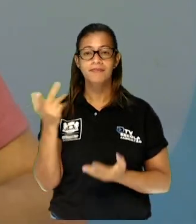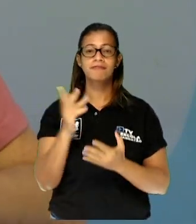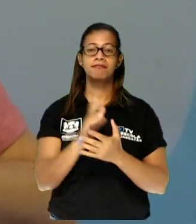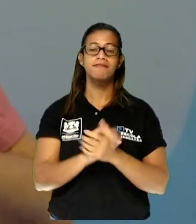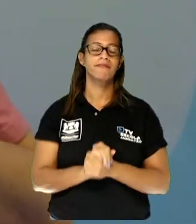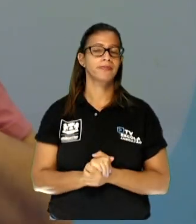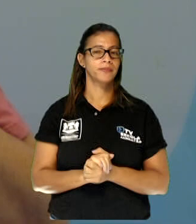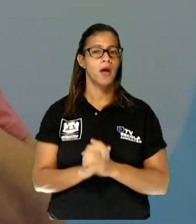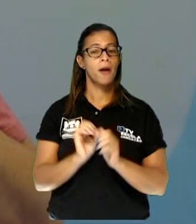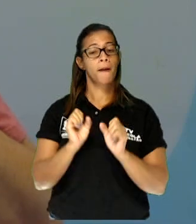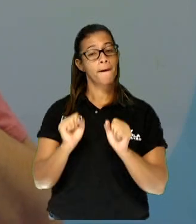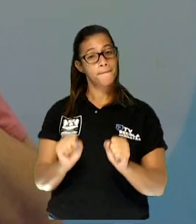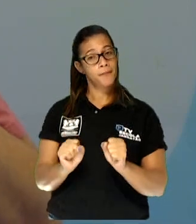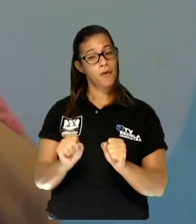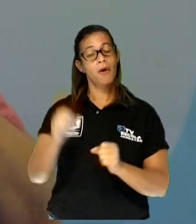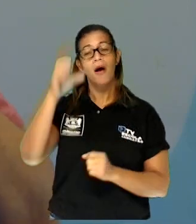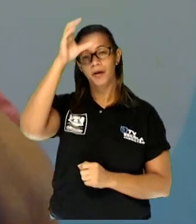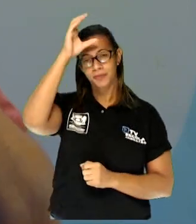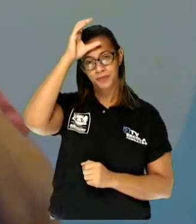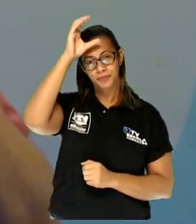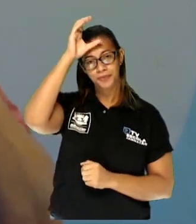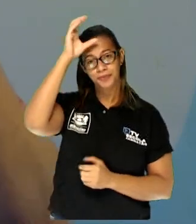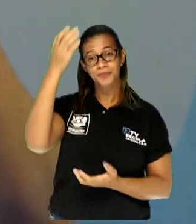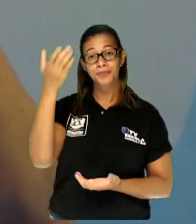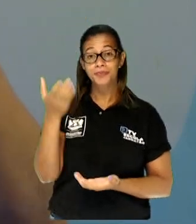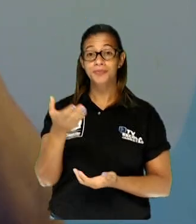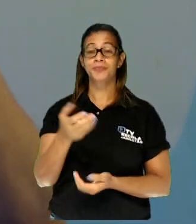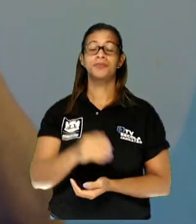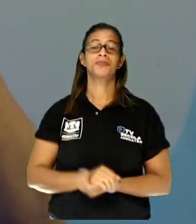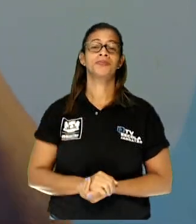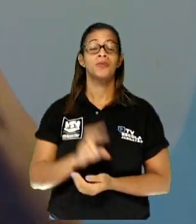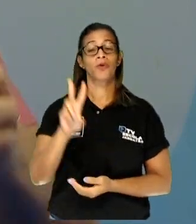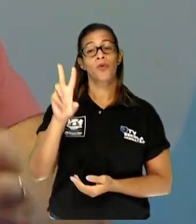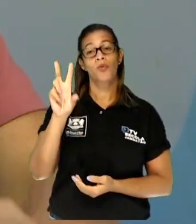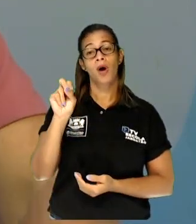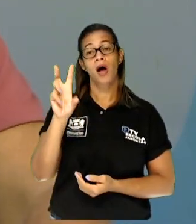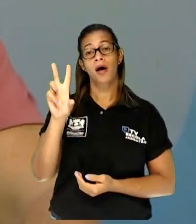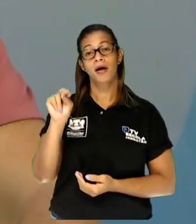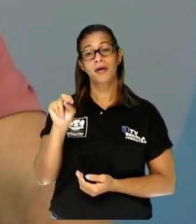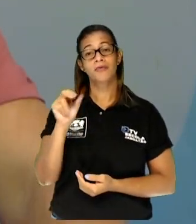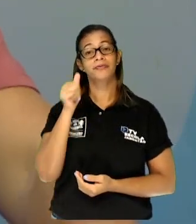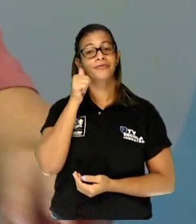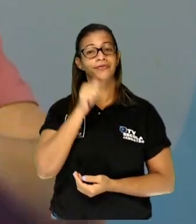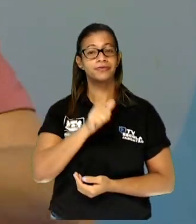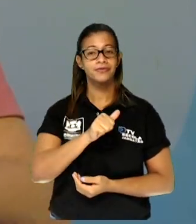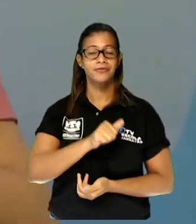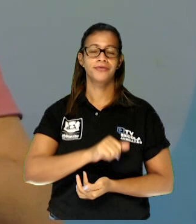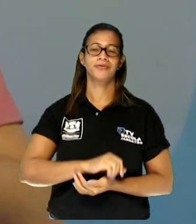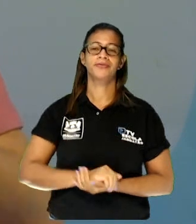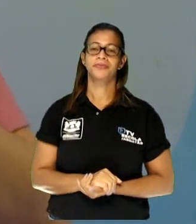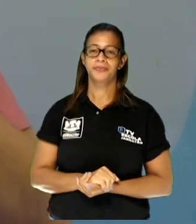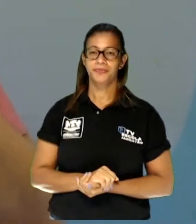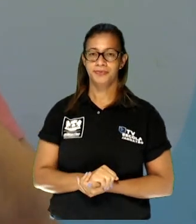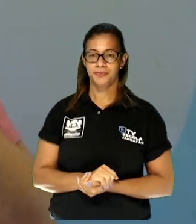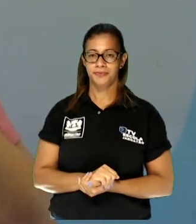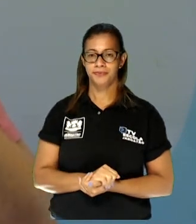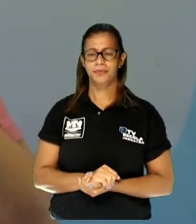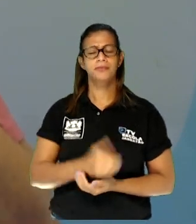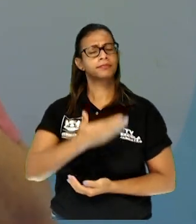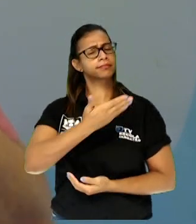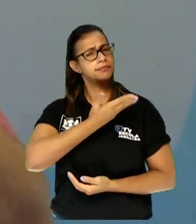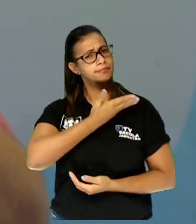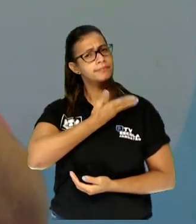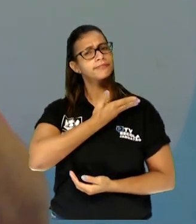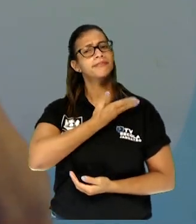ser uma tia, uma avó, pode ser uma